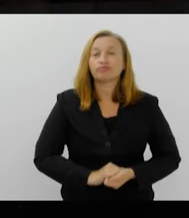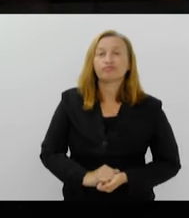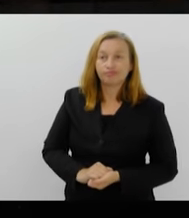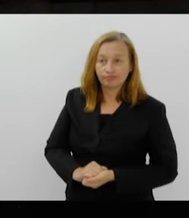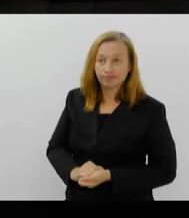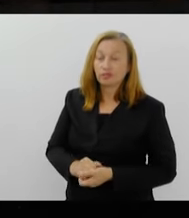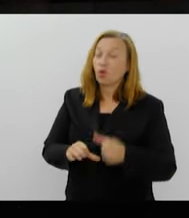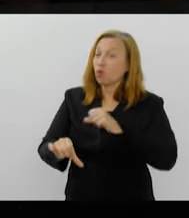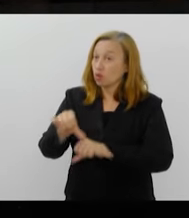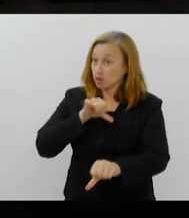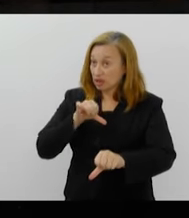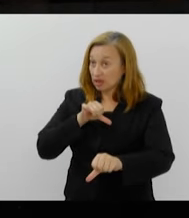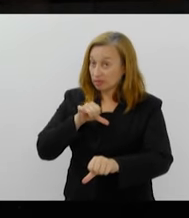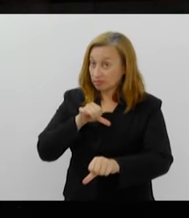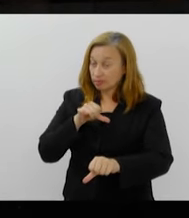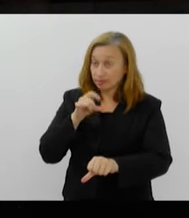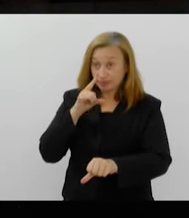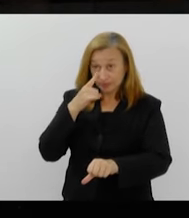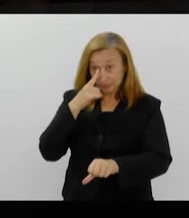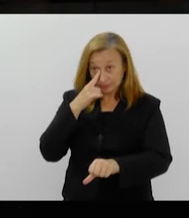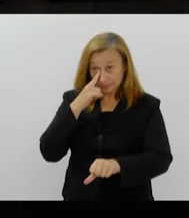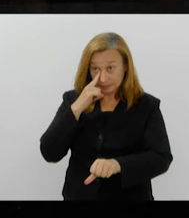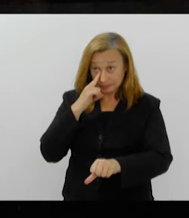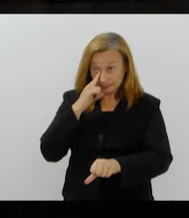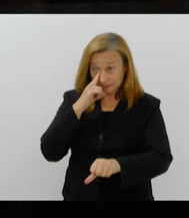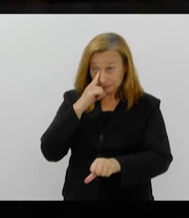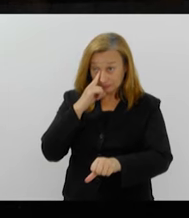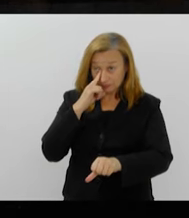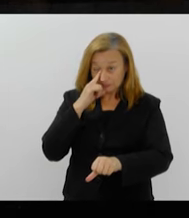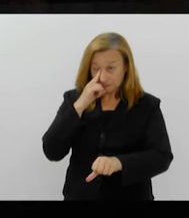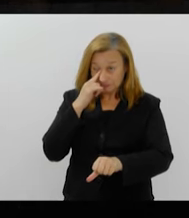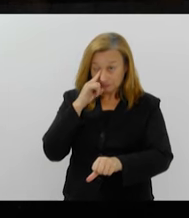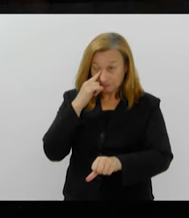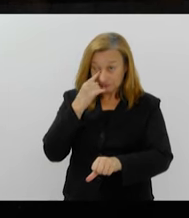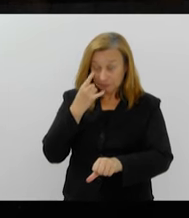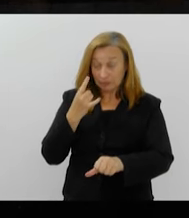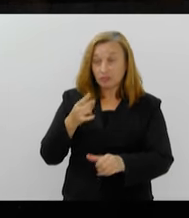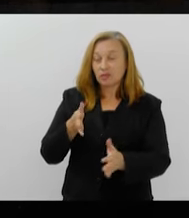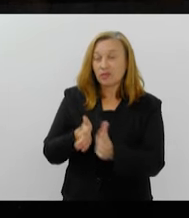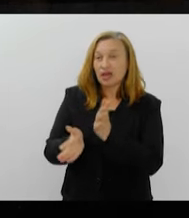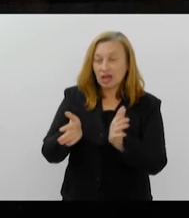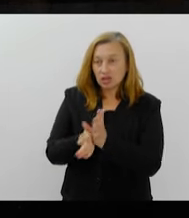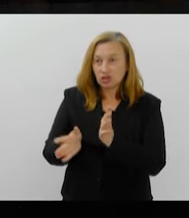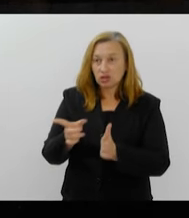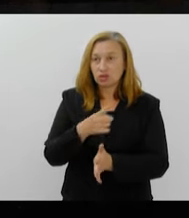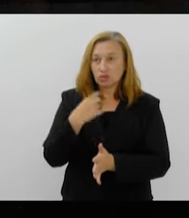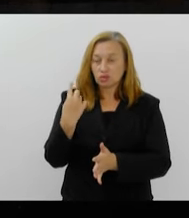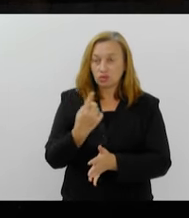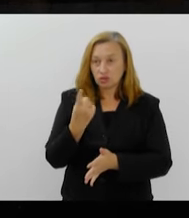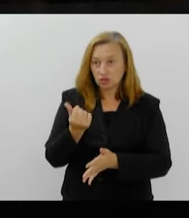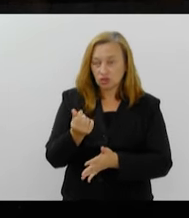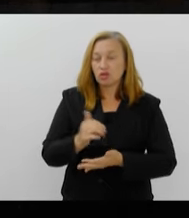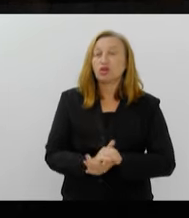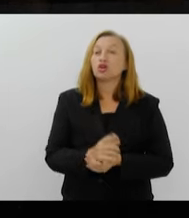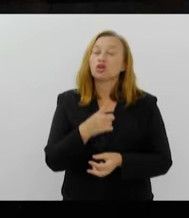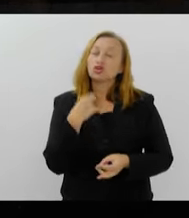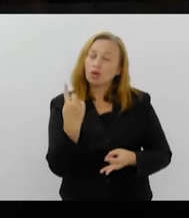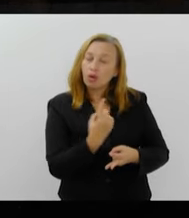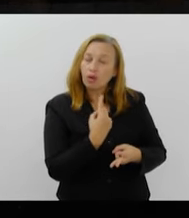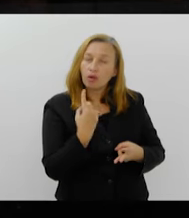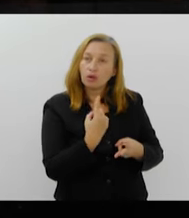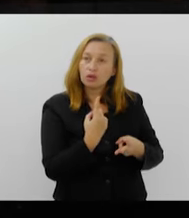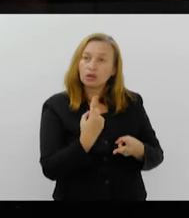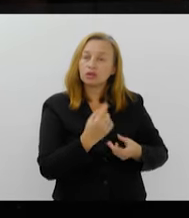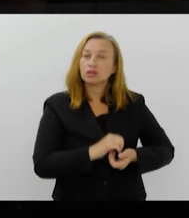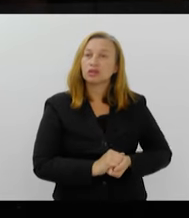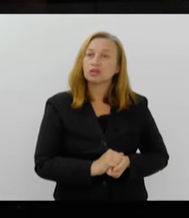Ao contrário, estamos dilapidando o nosso patrimônio. Segunda pergunta, estamos tentando